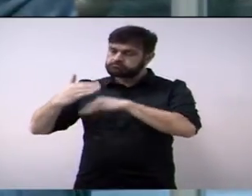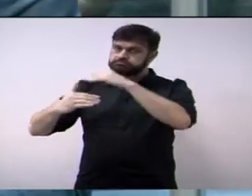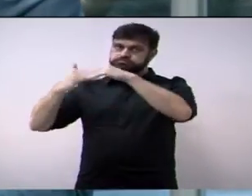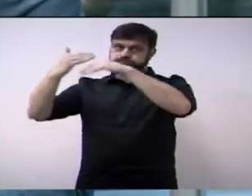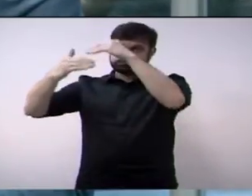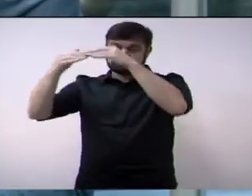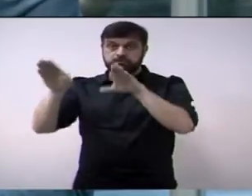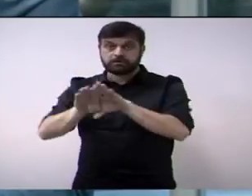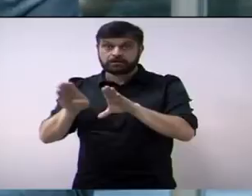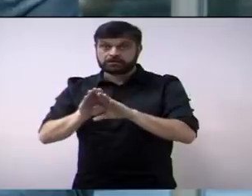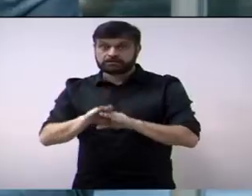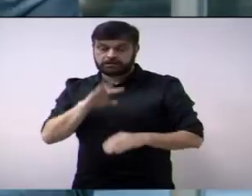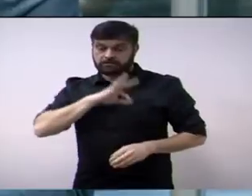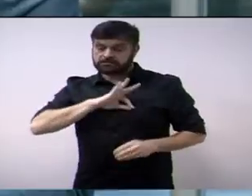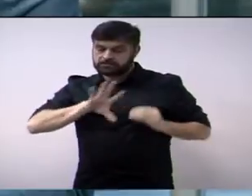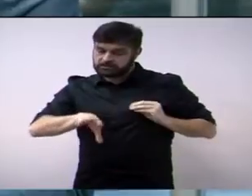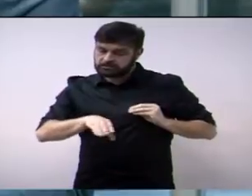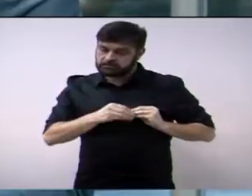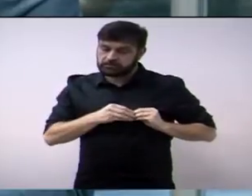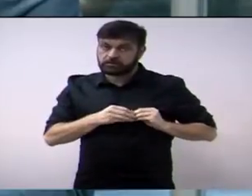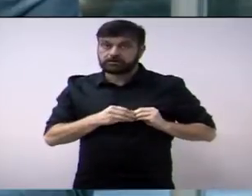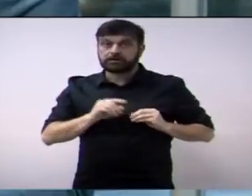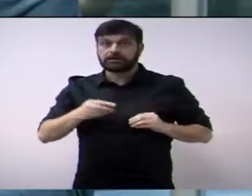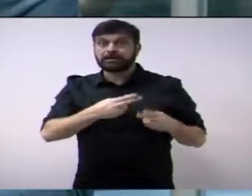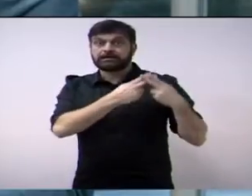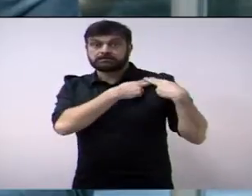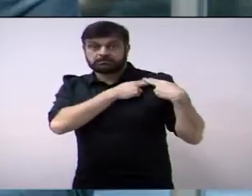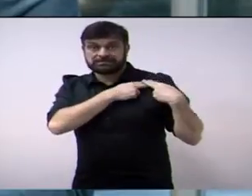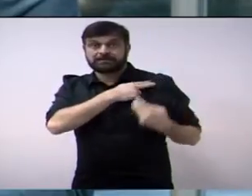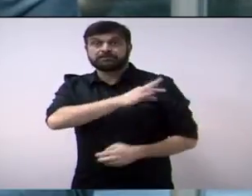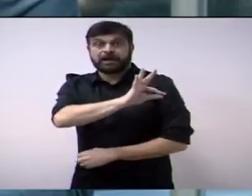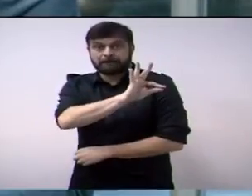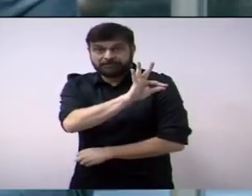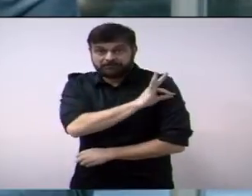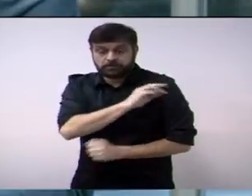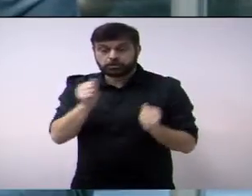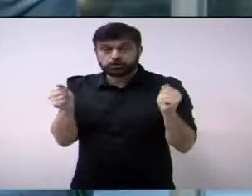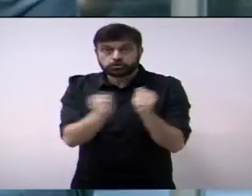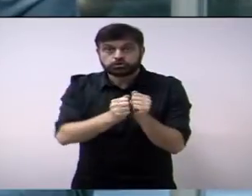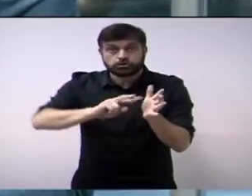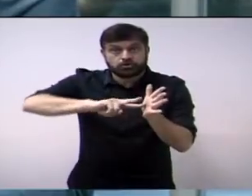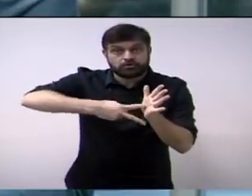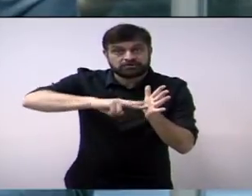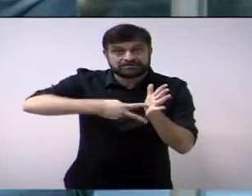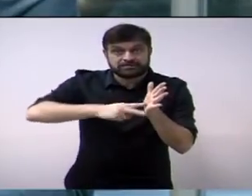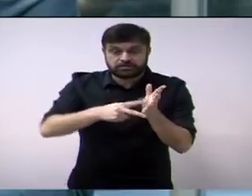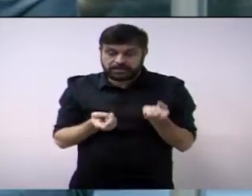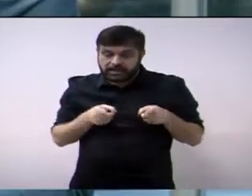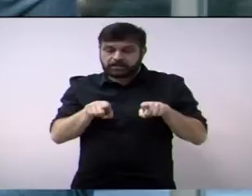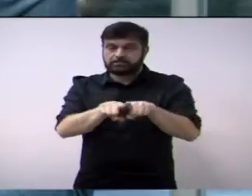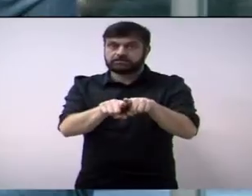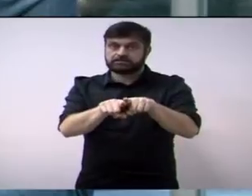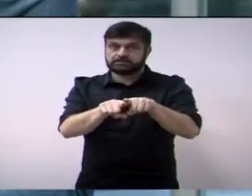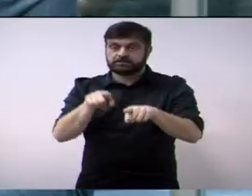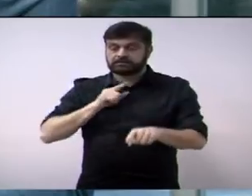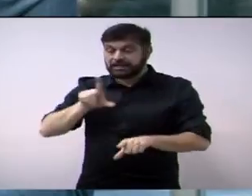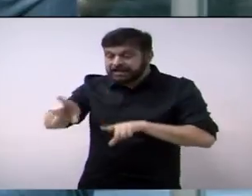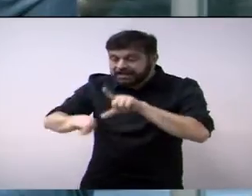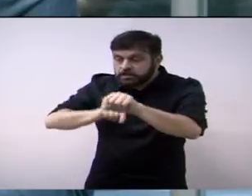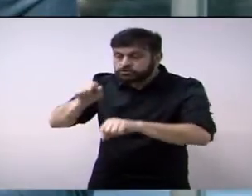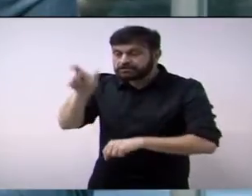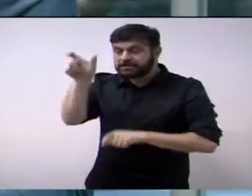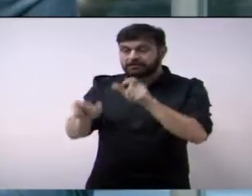da prefeitura e também do sindicato, além dos servidores poderem eleger seus representantes para participar da